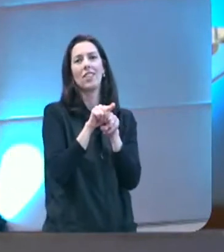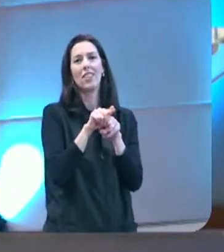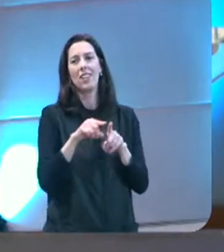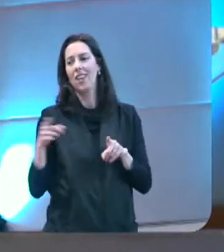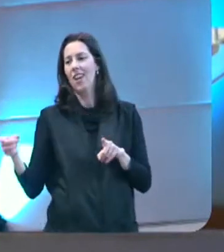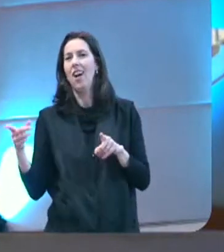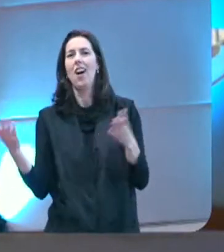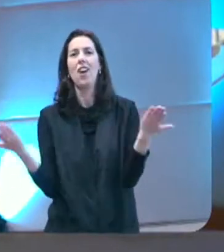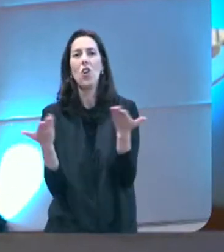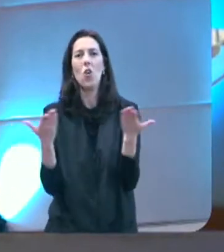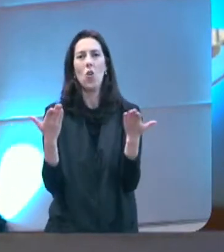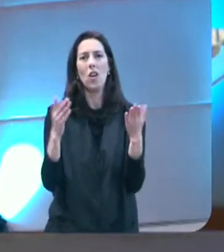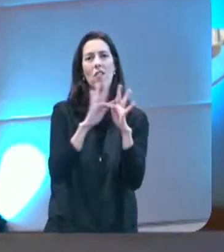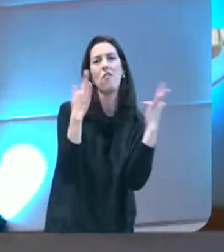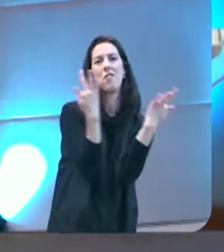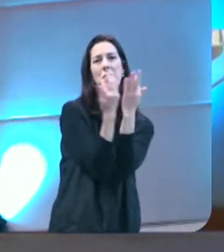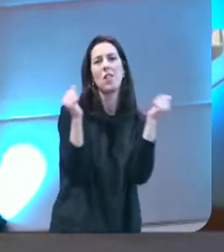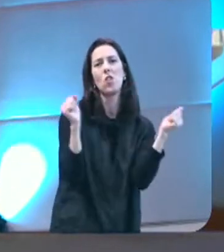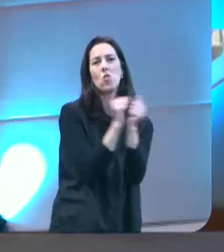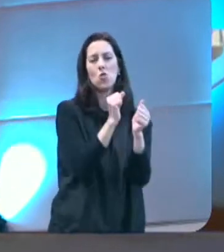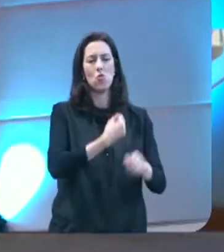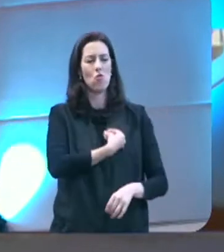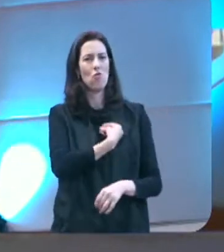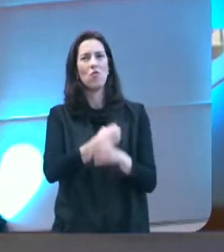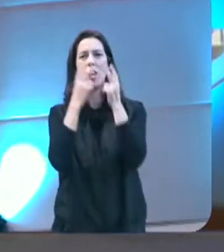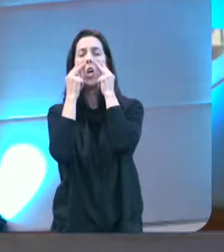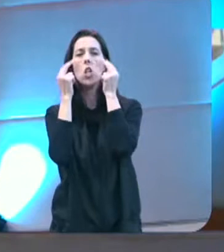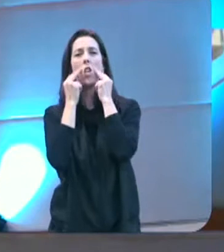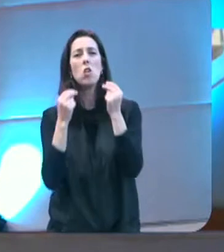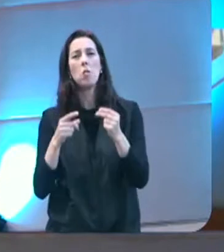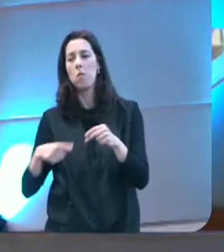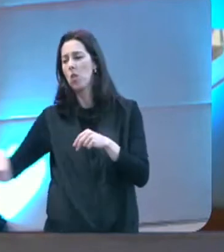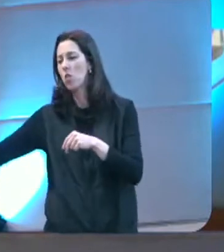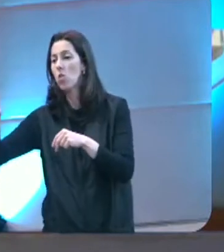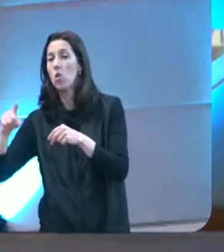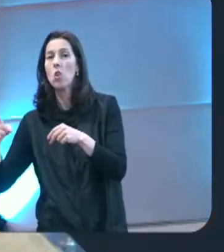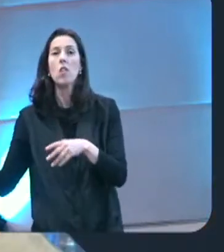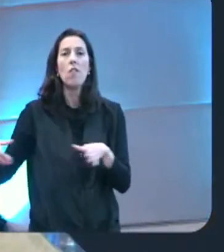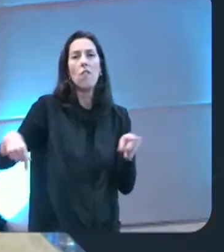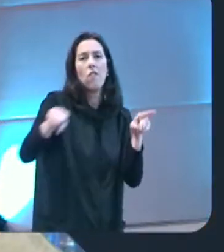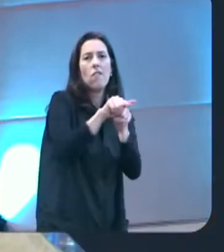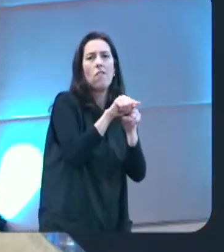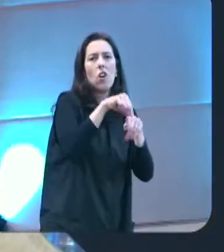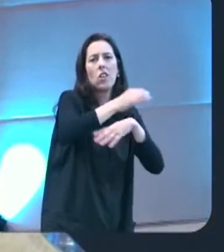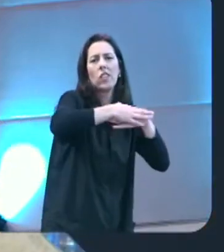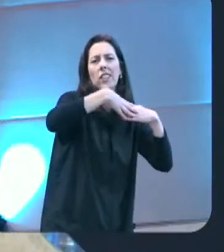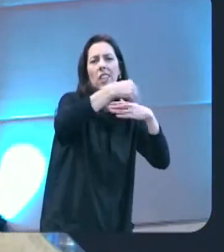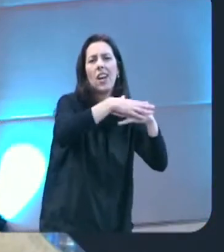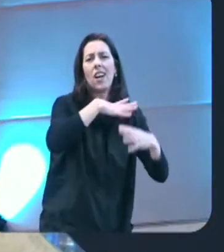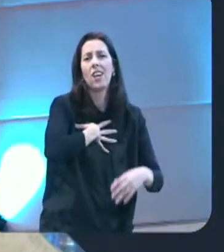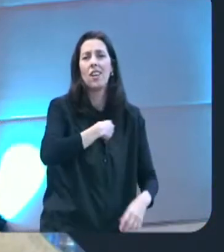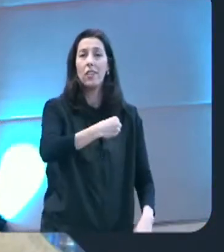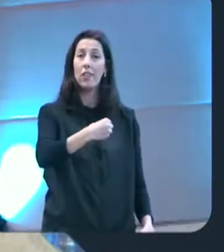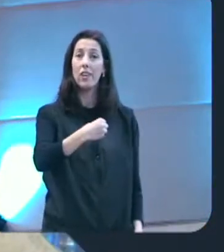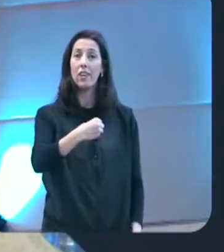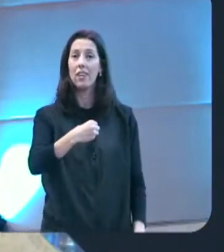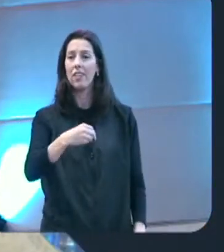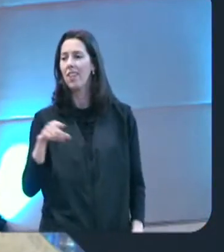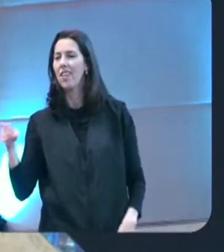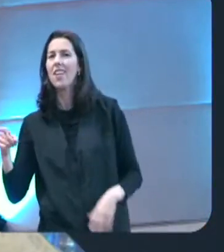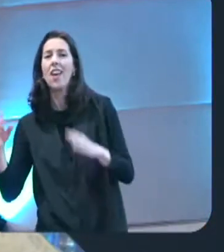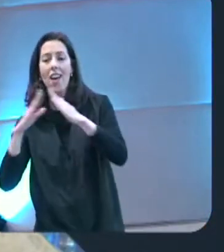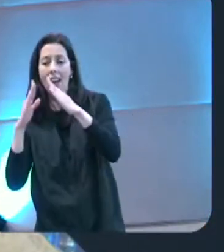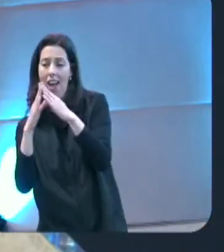vida. Eles podiam voltar a acariciar um filho. Eles podiam voltar para a